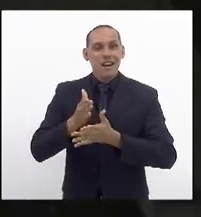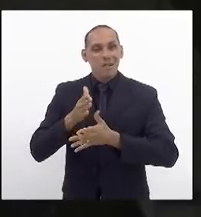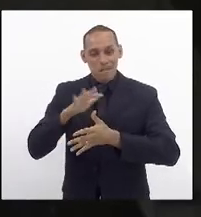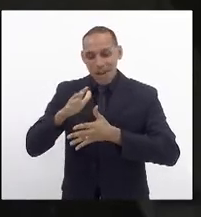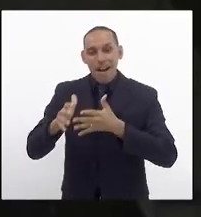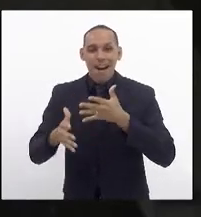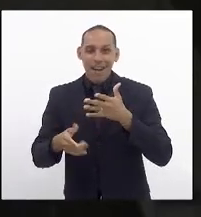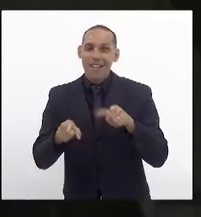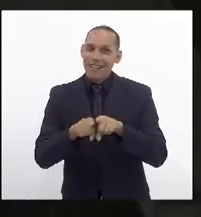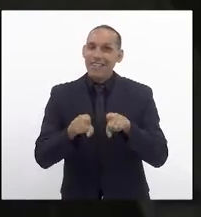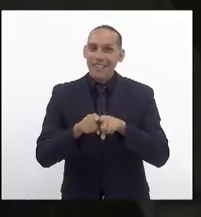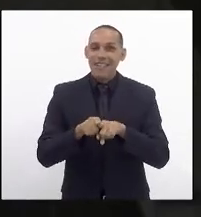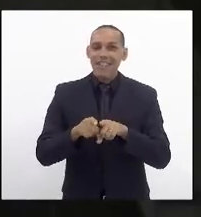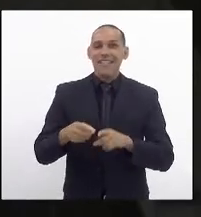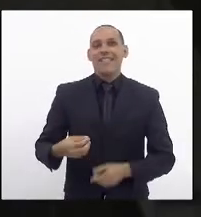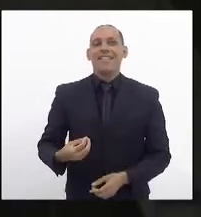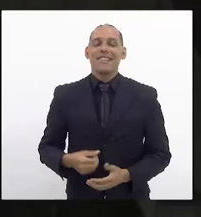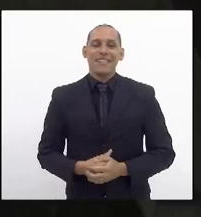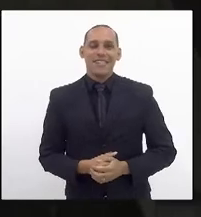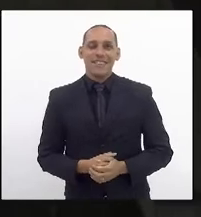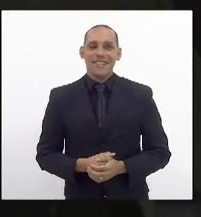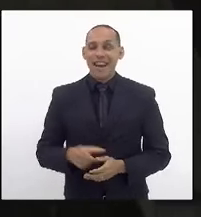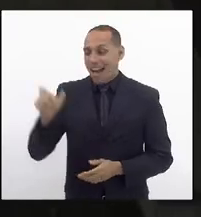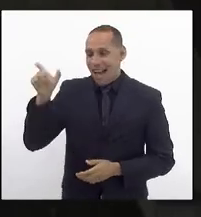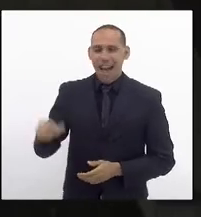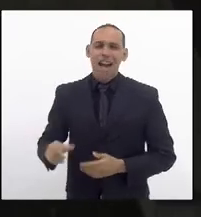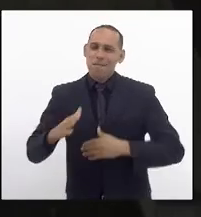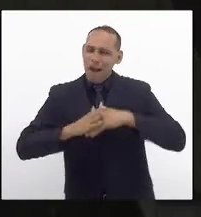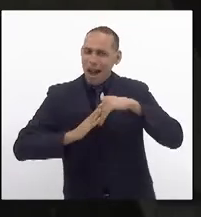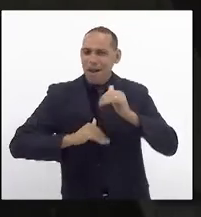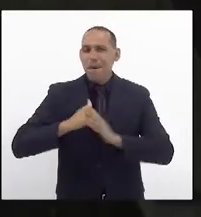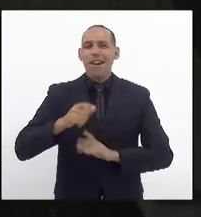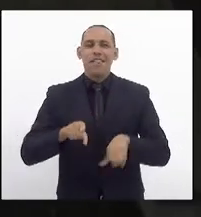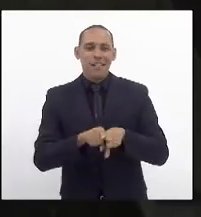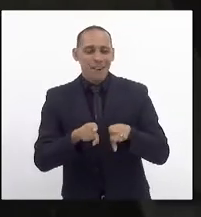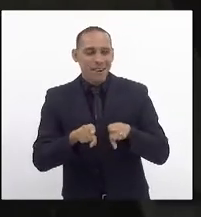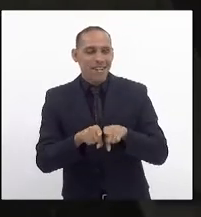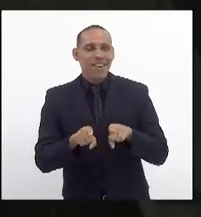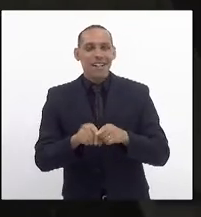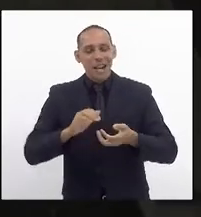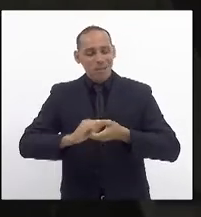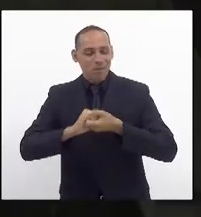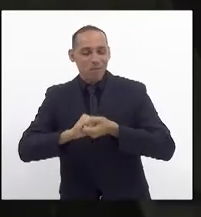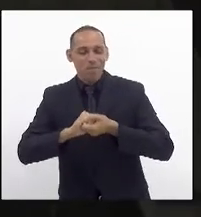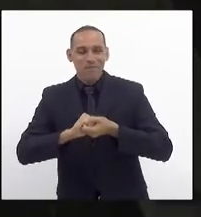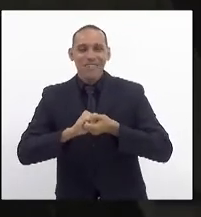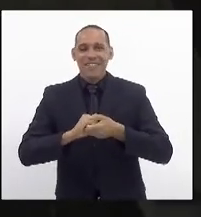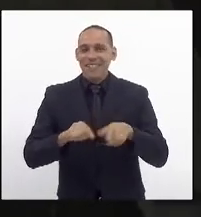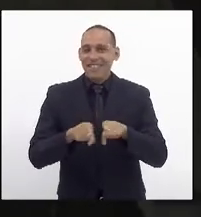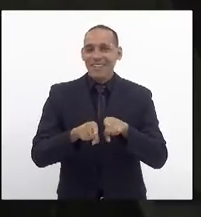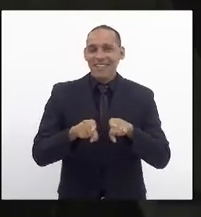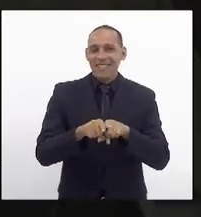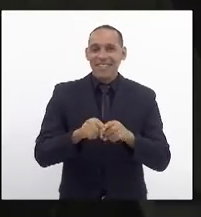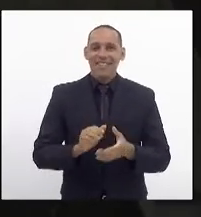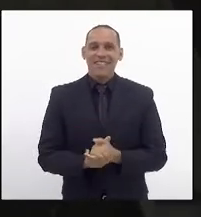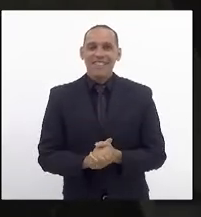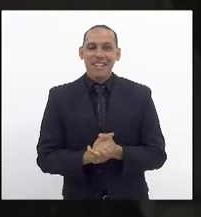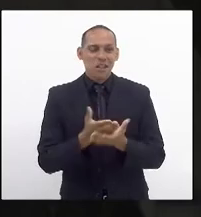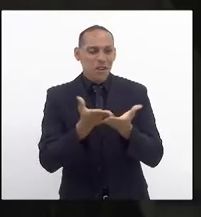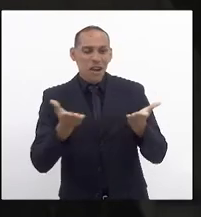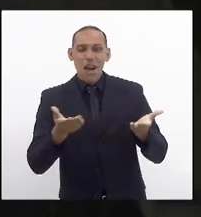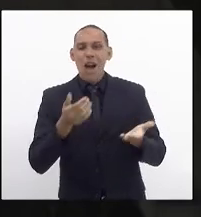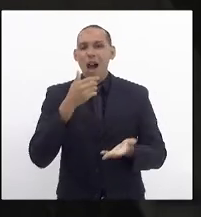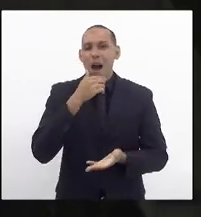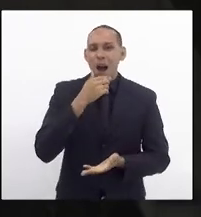libras que ela ué e de muito boa qualidade também a comprimento e todas as senhoras e